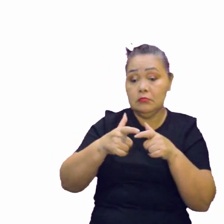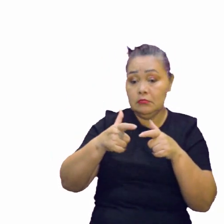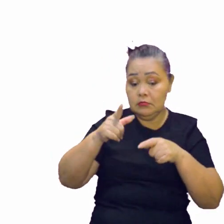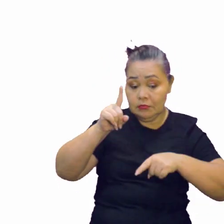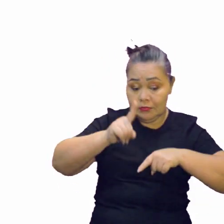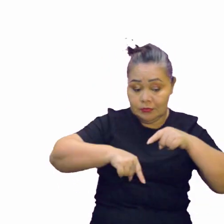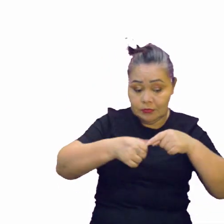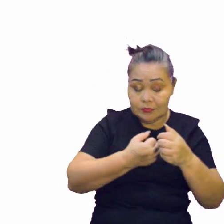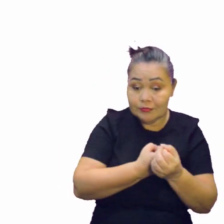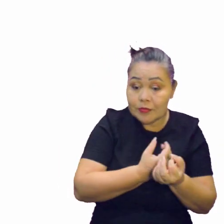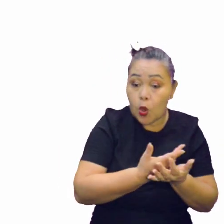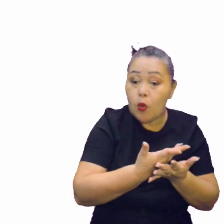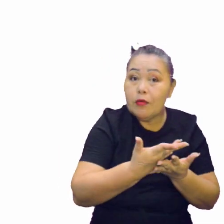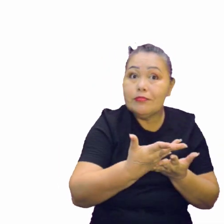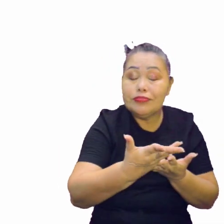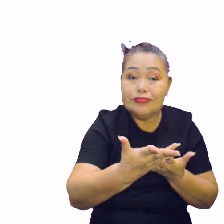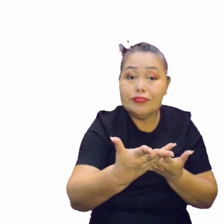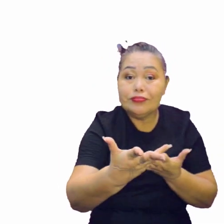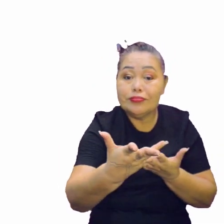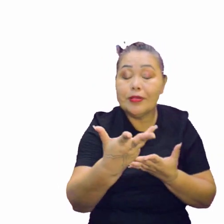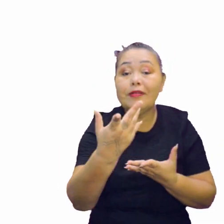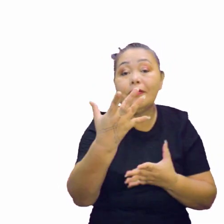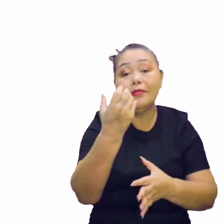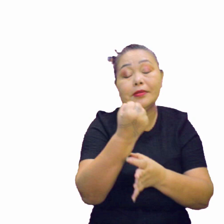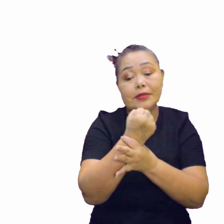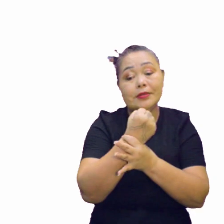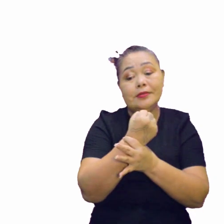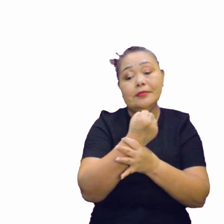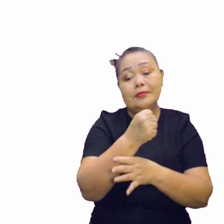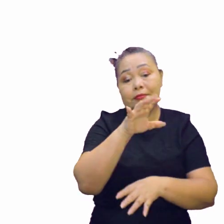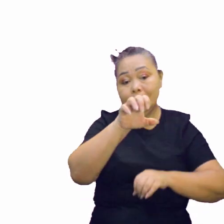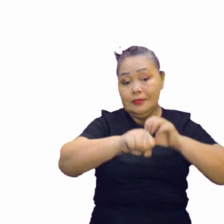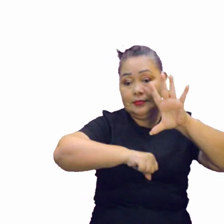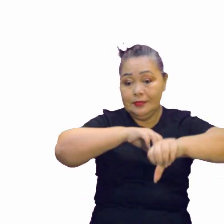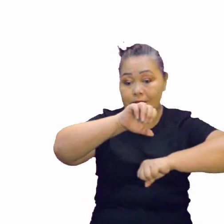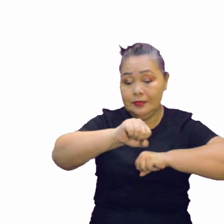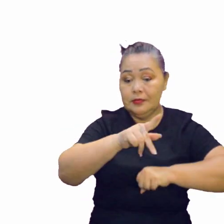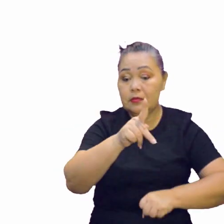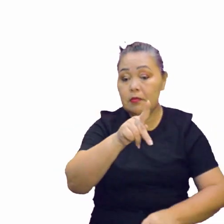o aumento da garantia dessa produtividade.